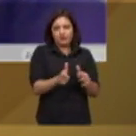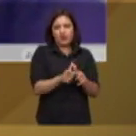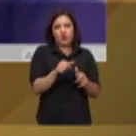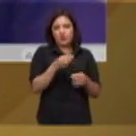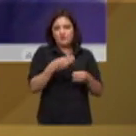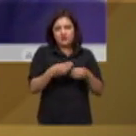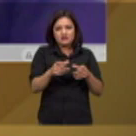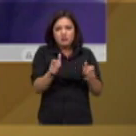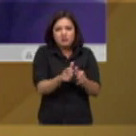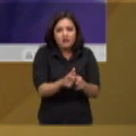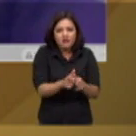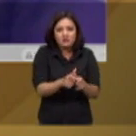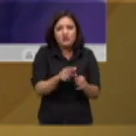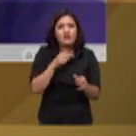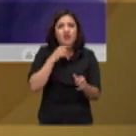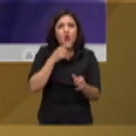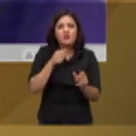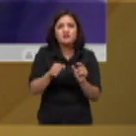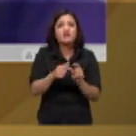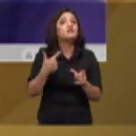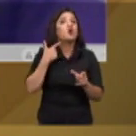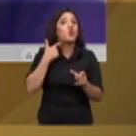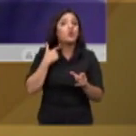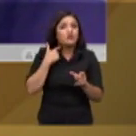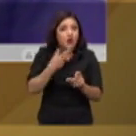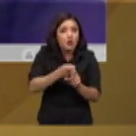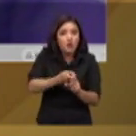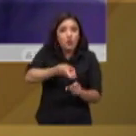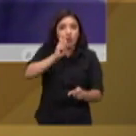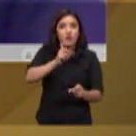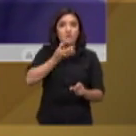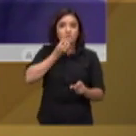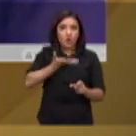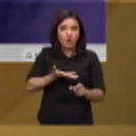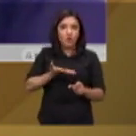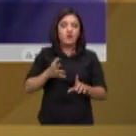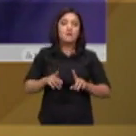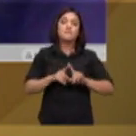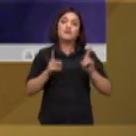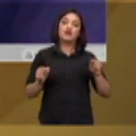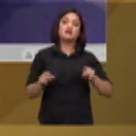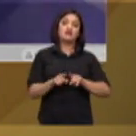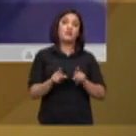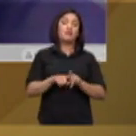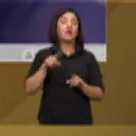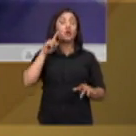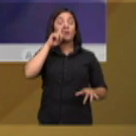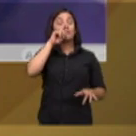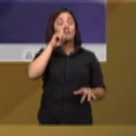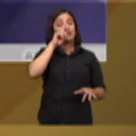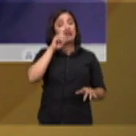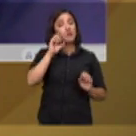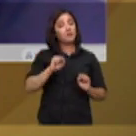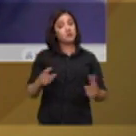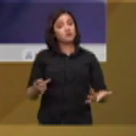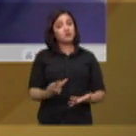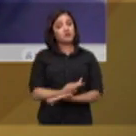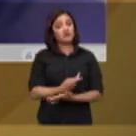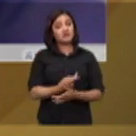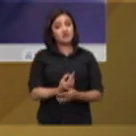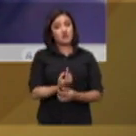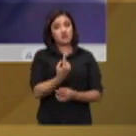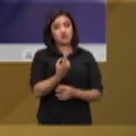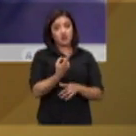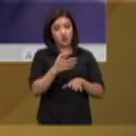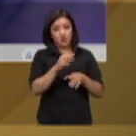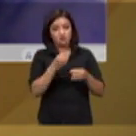teria condições de fazer uma loteria rentável. Além do que, o risco potencial de que uma unidade